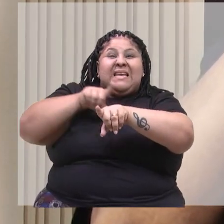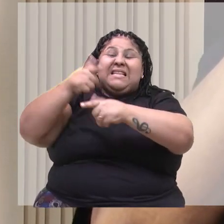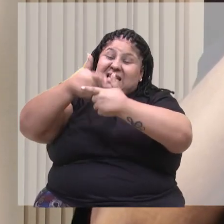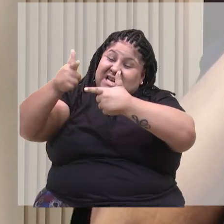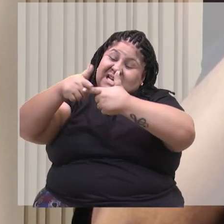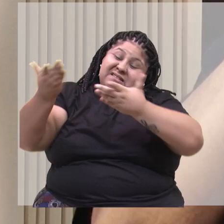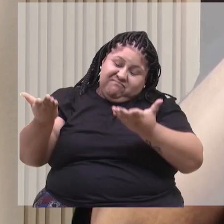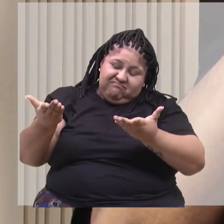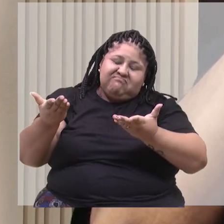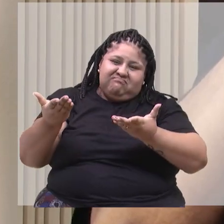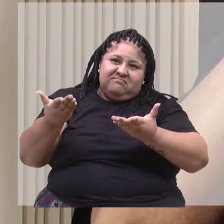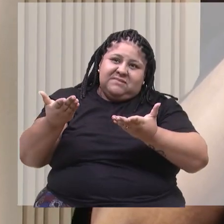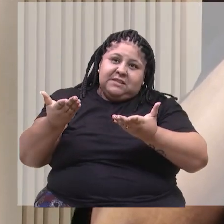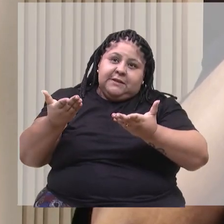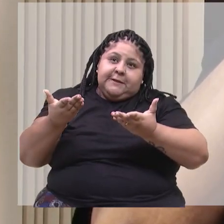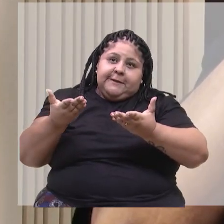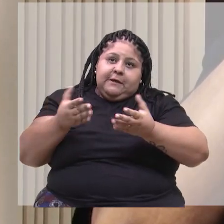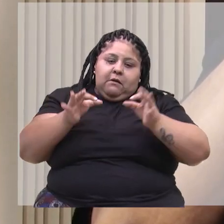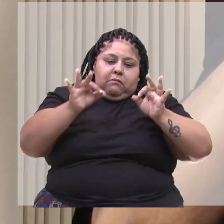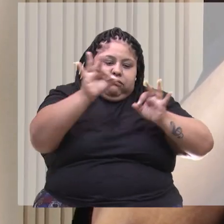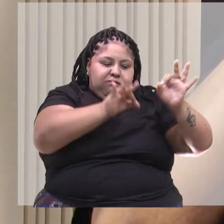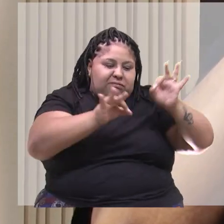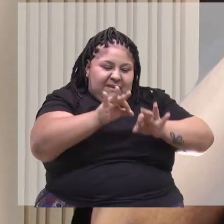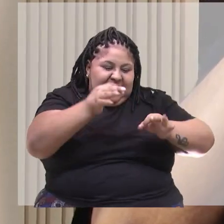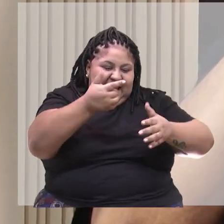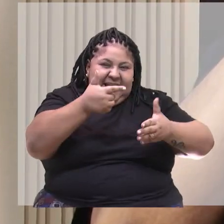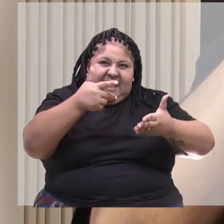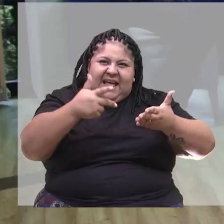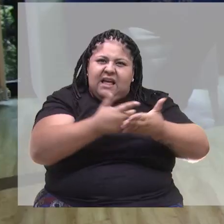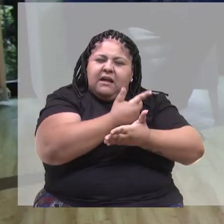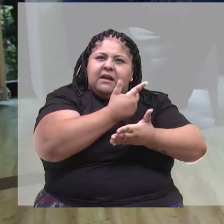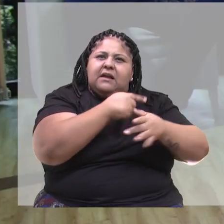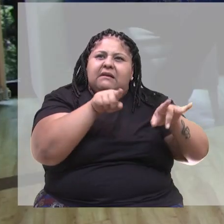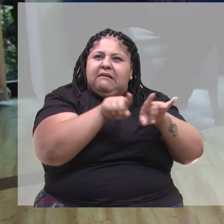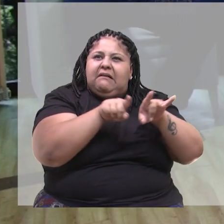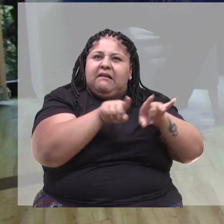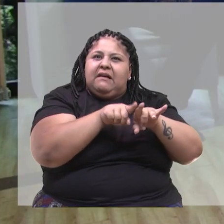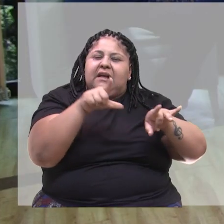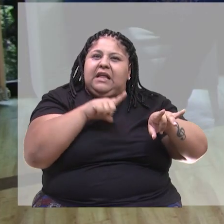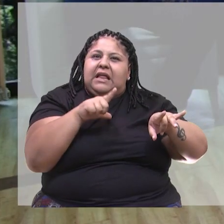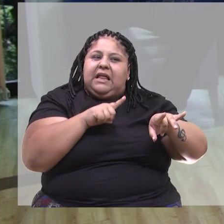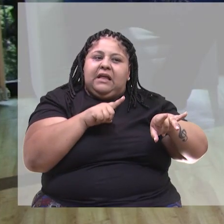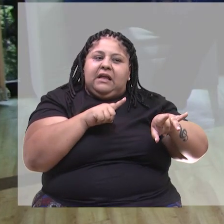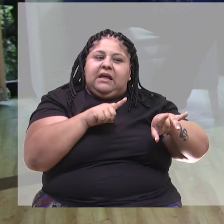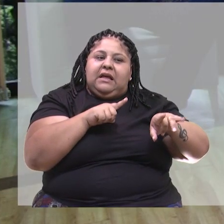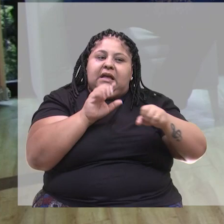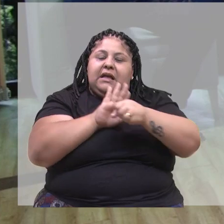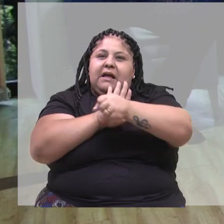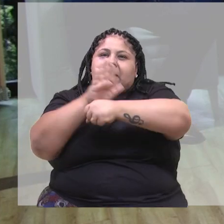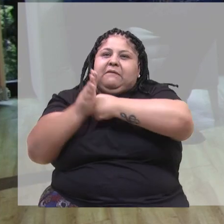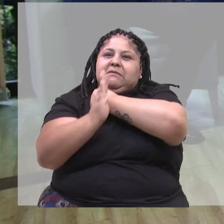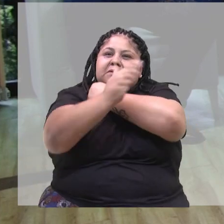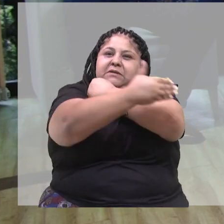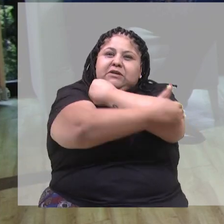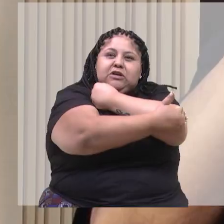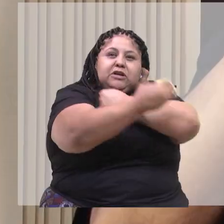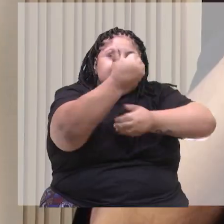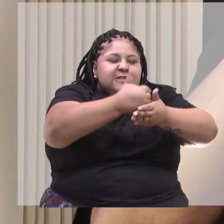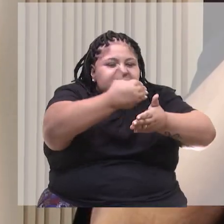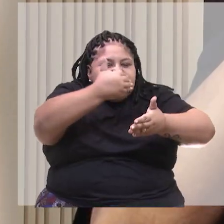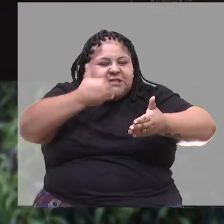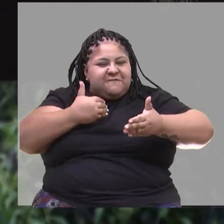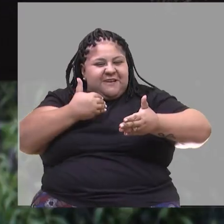tem um grande problema, a medida dela está errada e ela é em boca de lobo. Ela teria que ser um espaço mais para